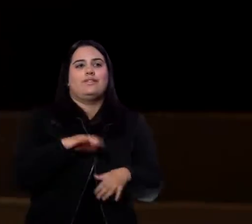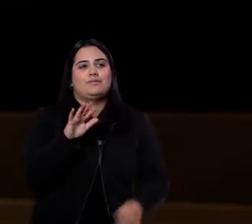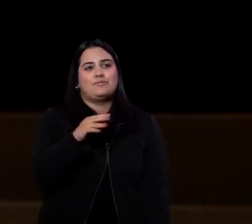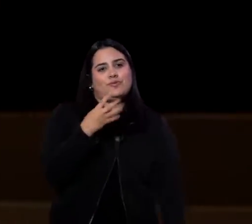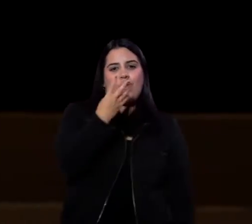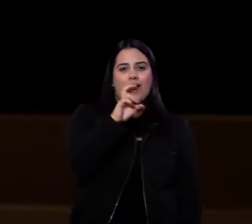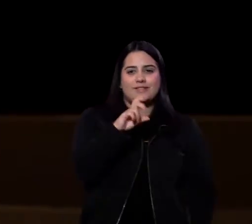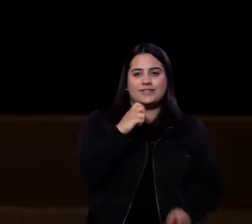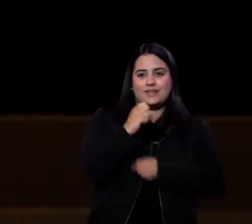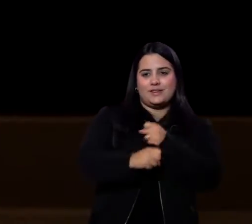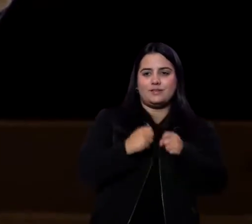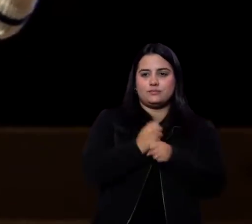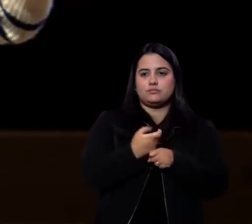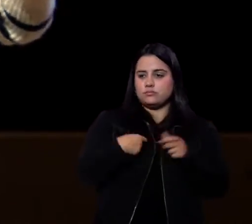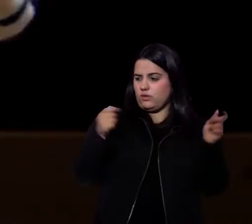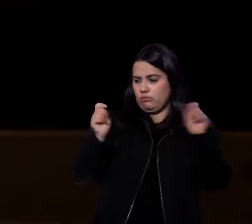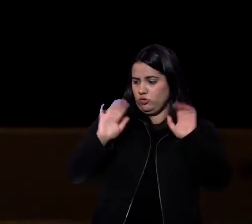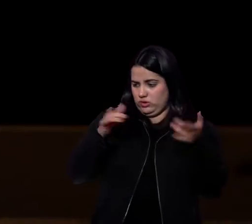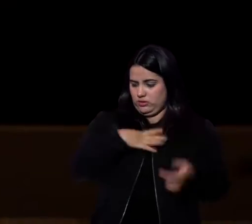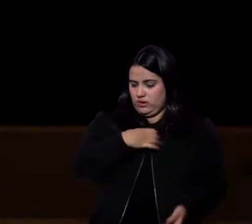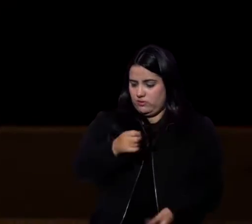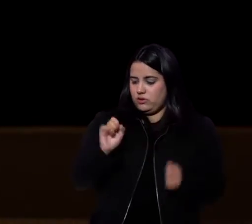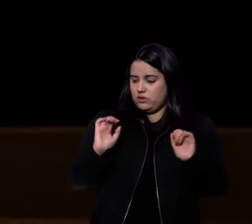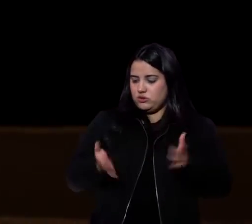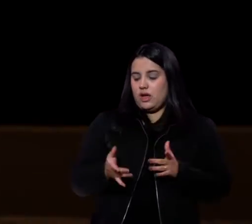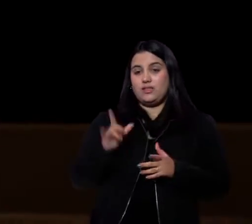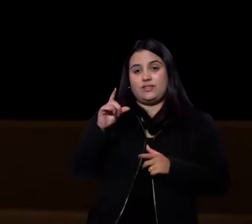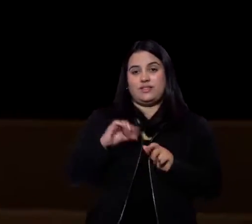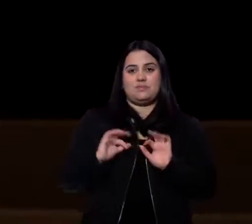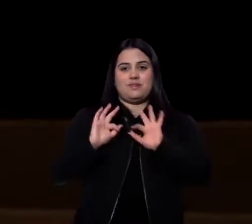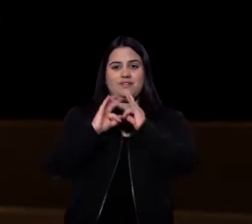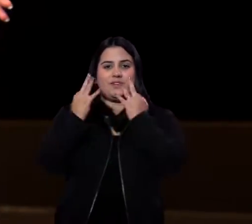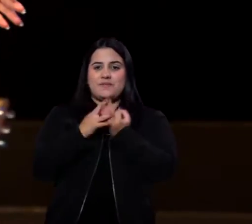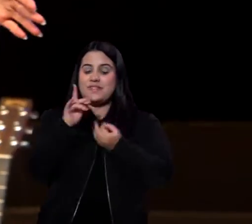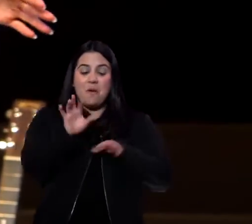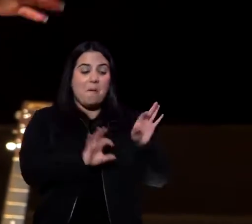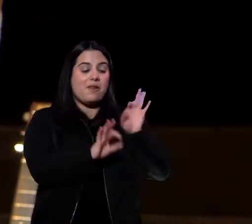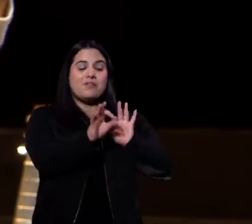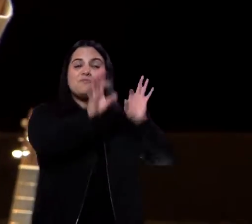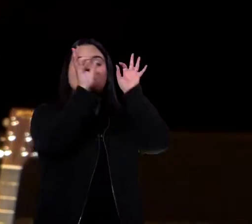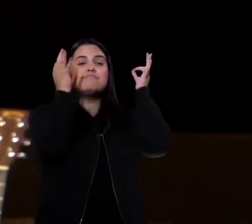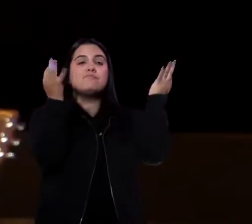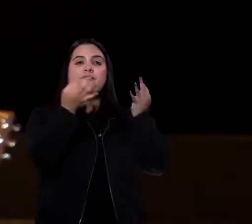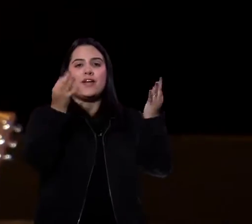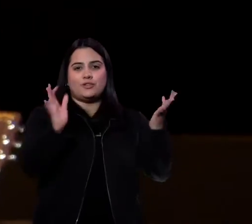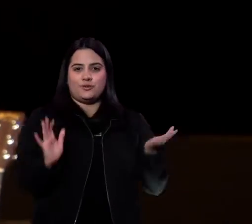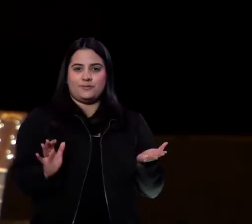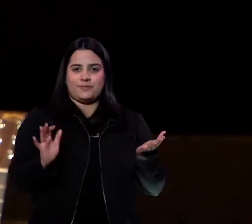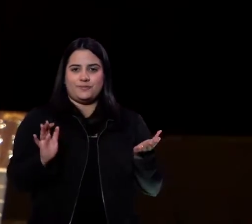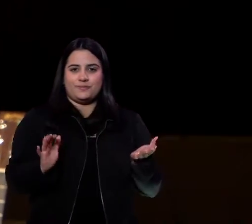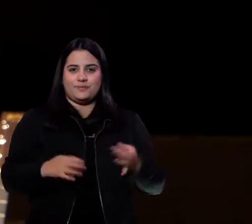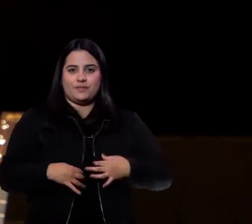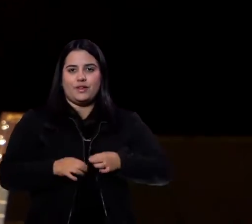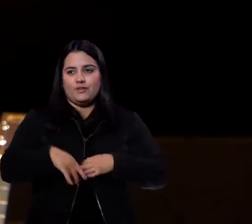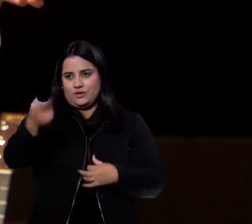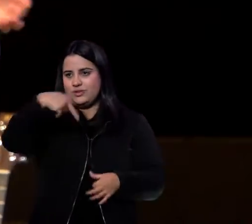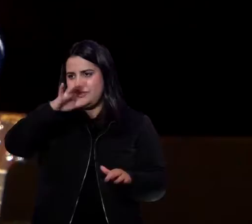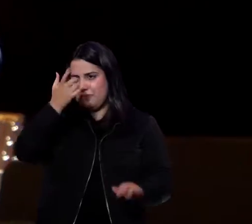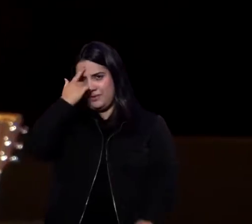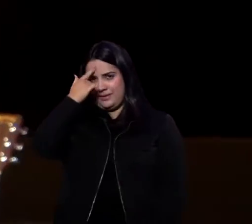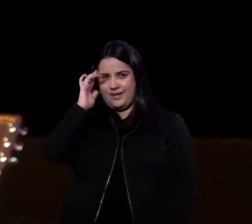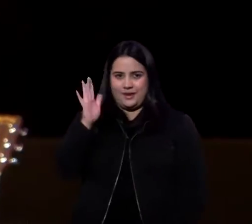5 anos, eu posso ter filho já. E aí você constitui a sua família e esse é o plano ideal. Certo? Todo mundo já pensou assim.